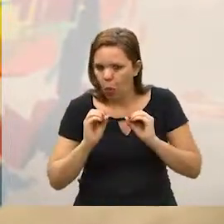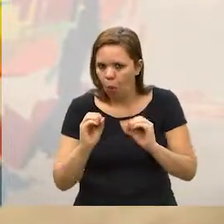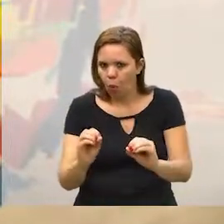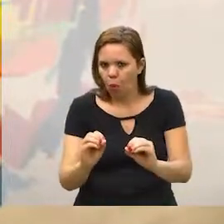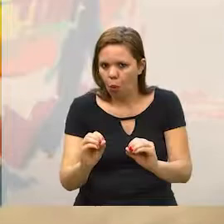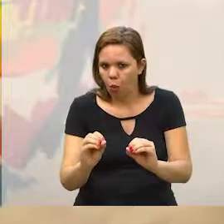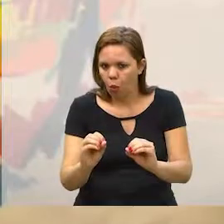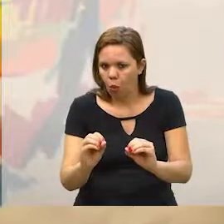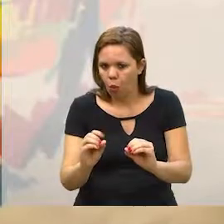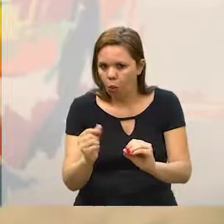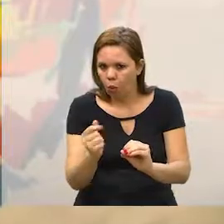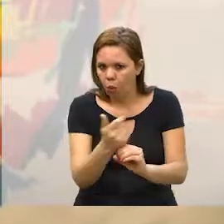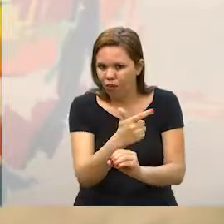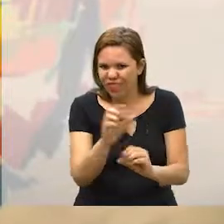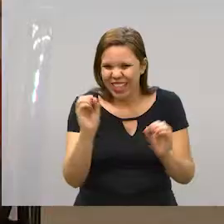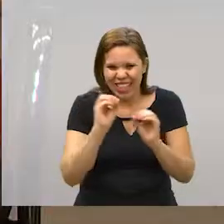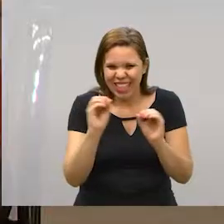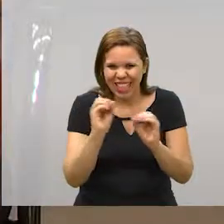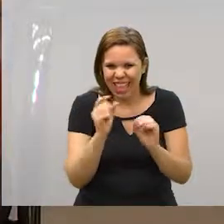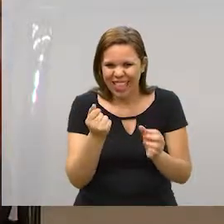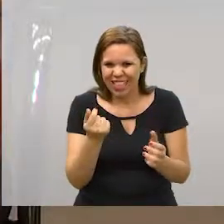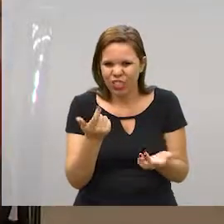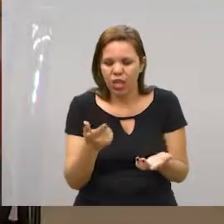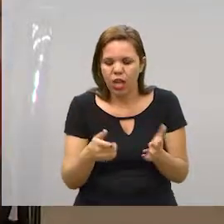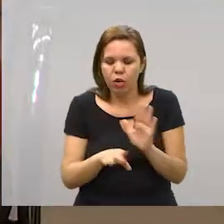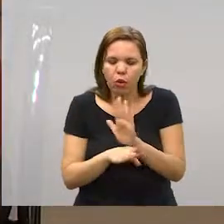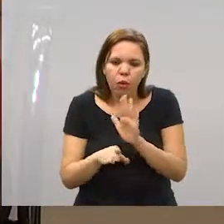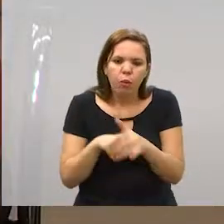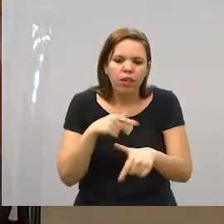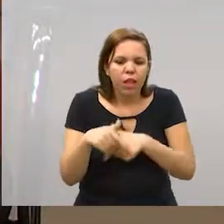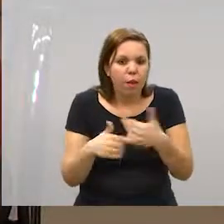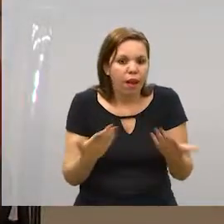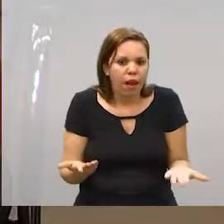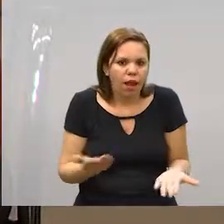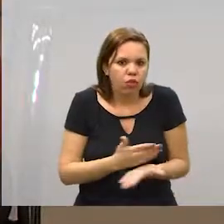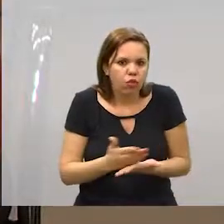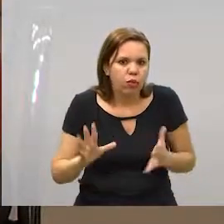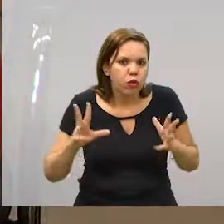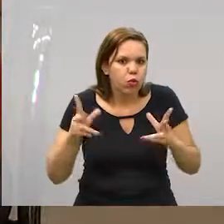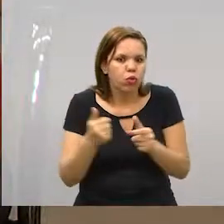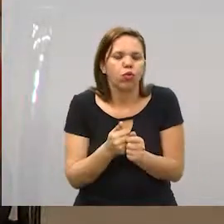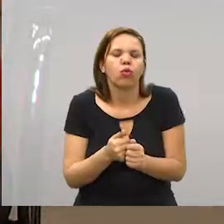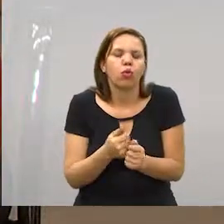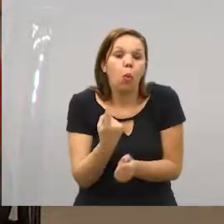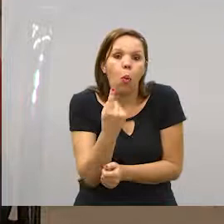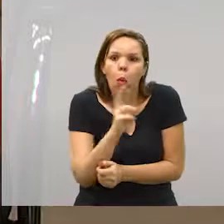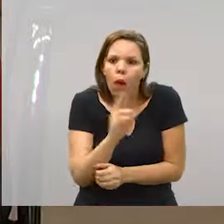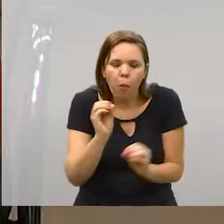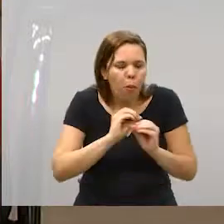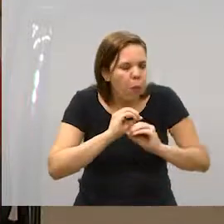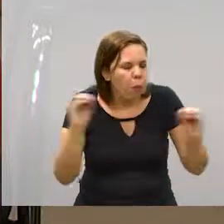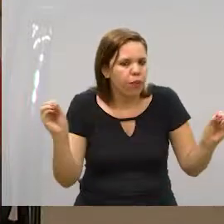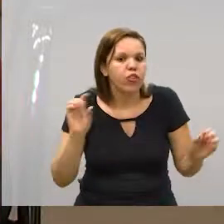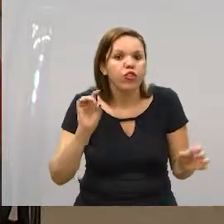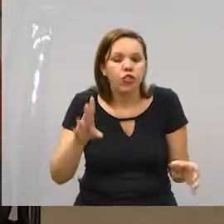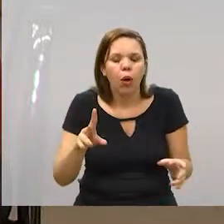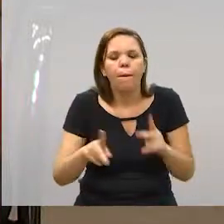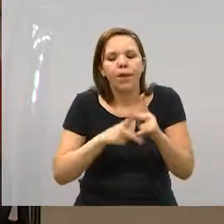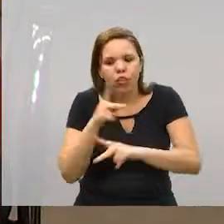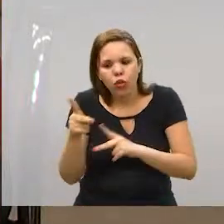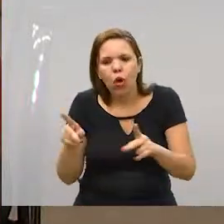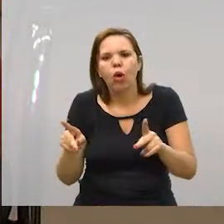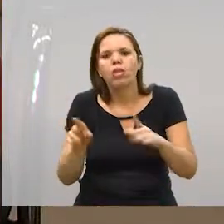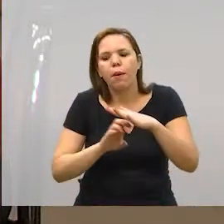né? A gente não tinha. Era zero capital ou zero tinha capital, zero capital. Zero capital. A gente fez tudo sem R$1, só